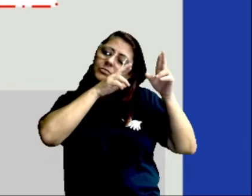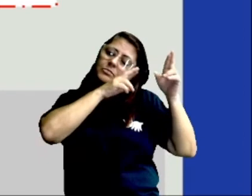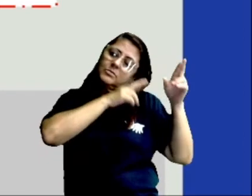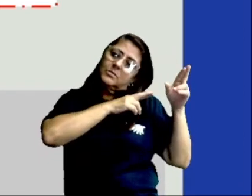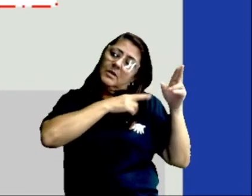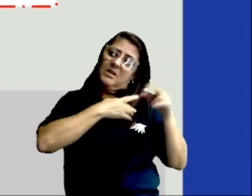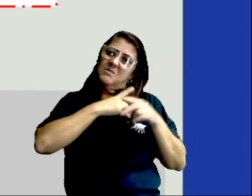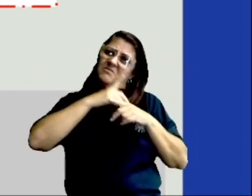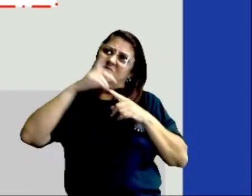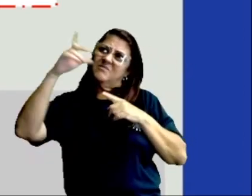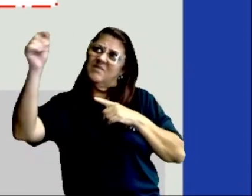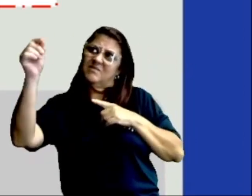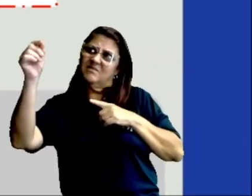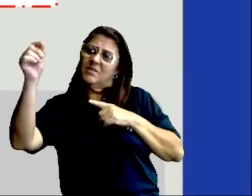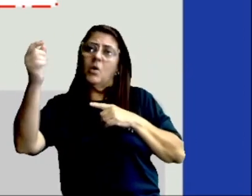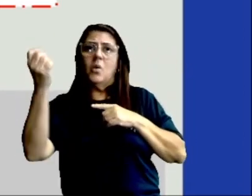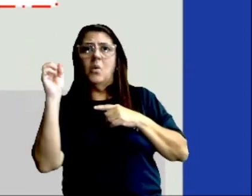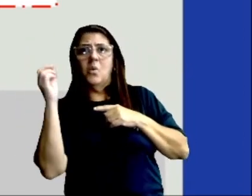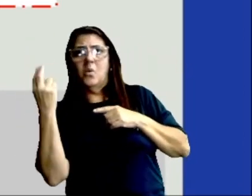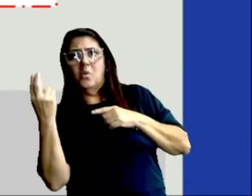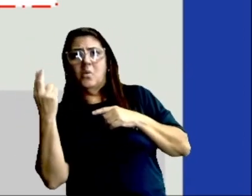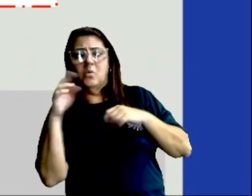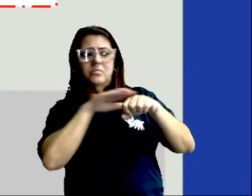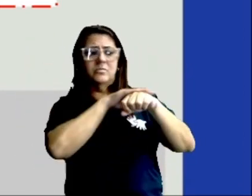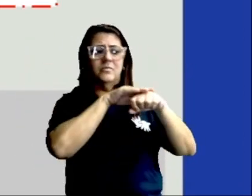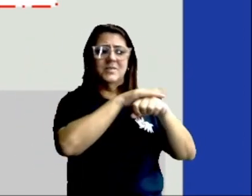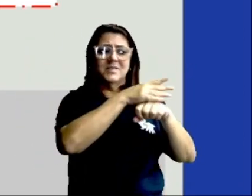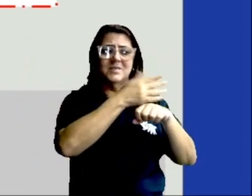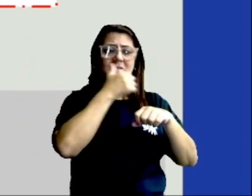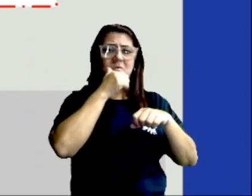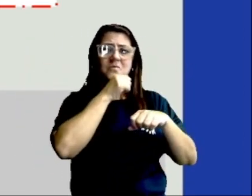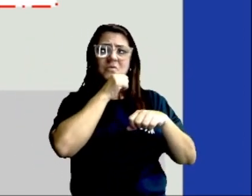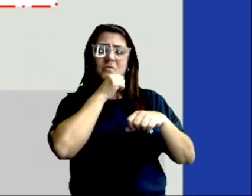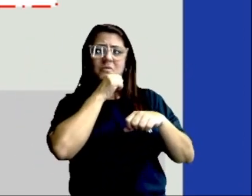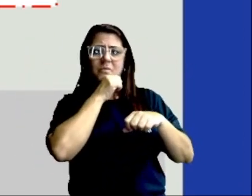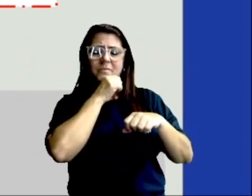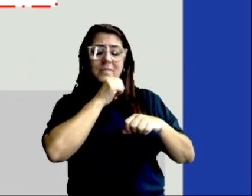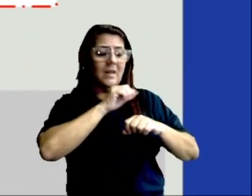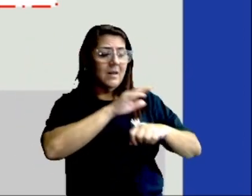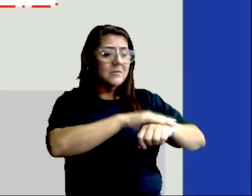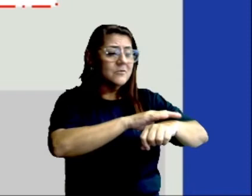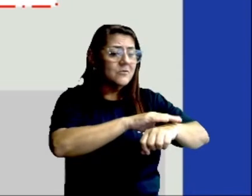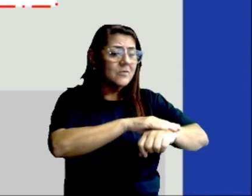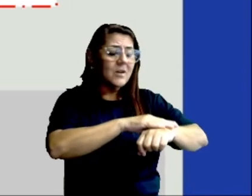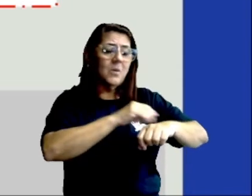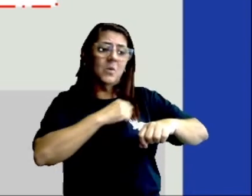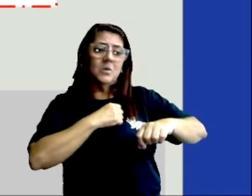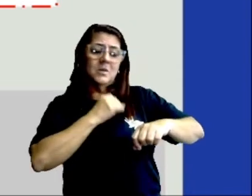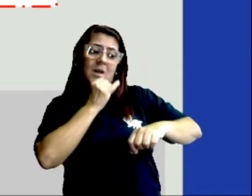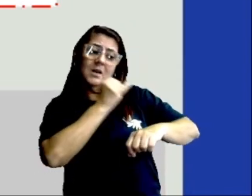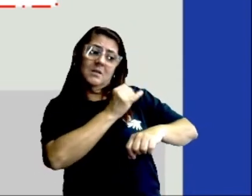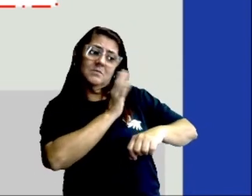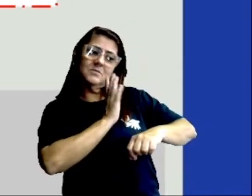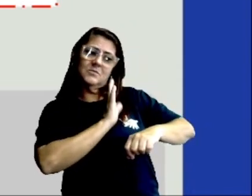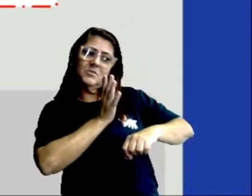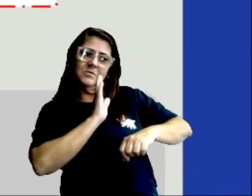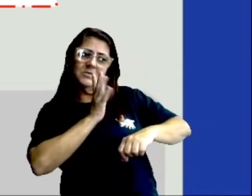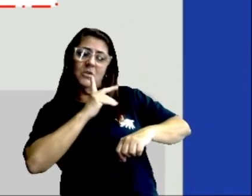Deveria fugir ou falar com ela? Ora, algumas palavras que me custava acordá-la, dizer-lhe